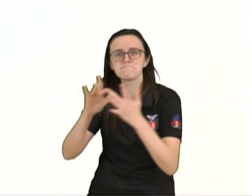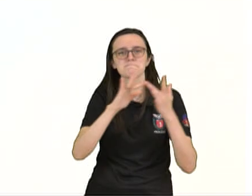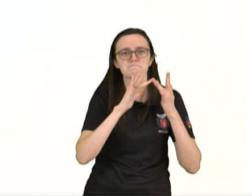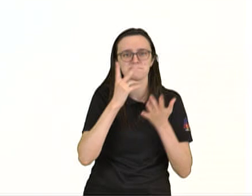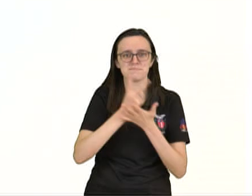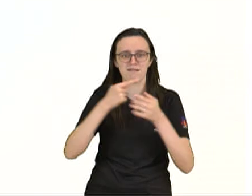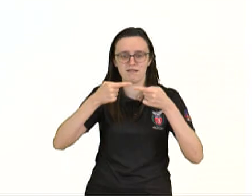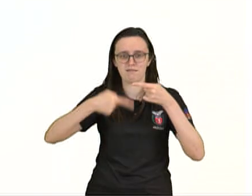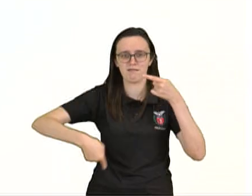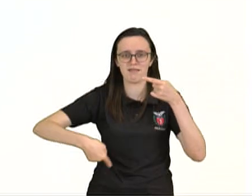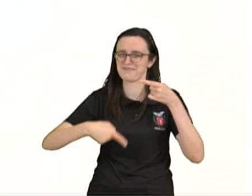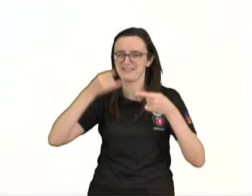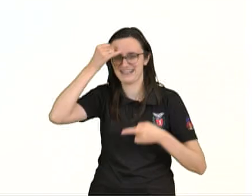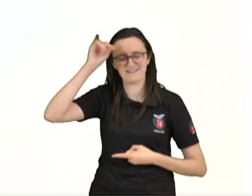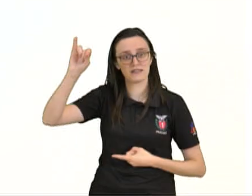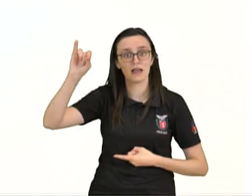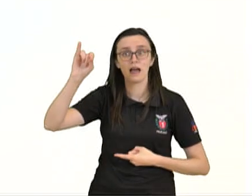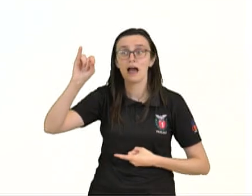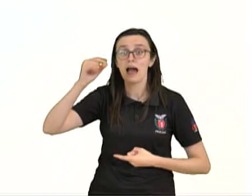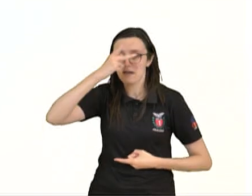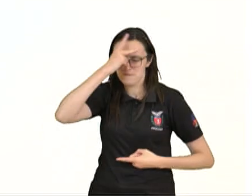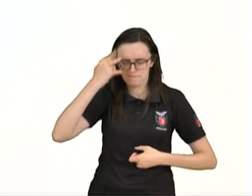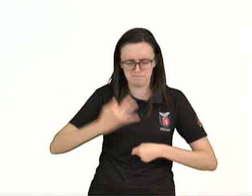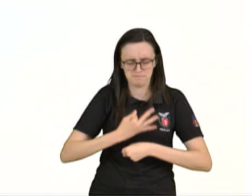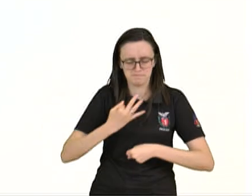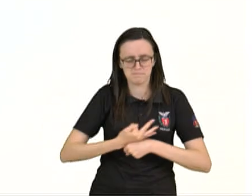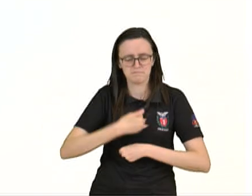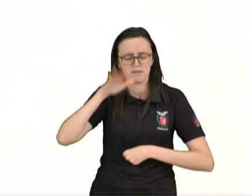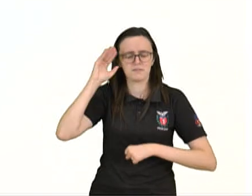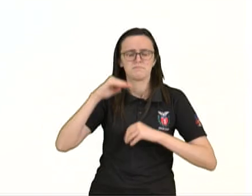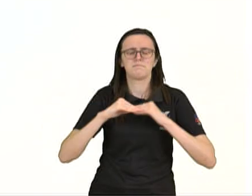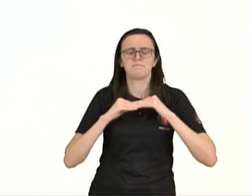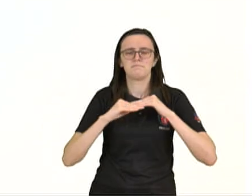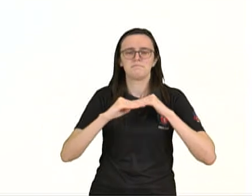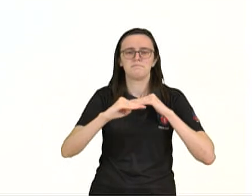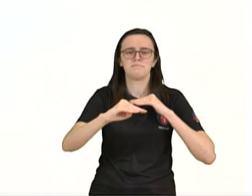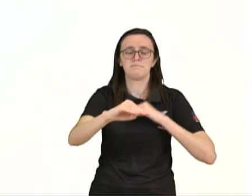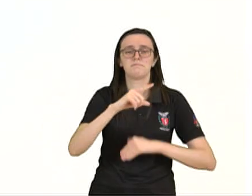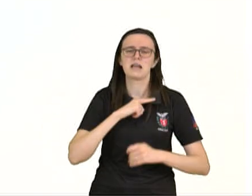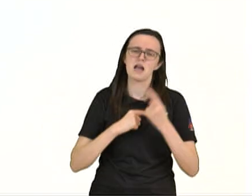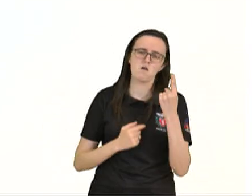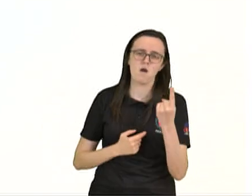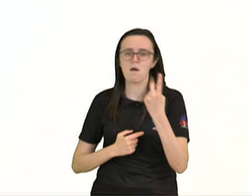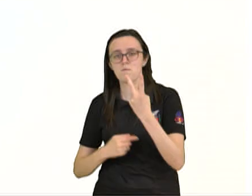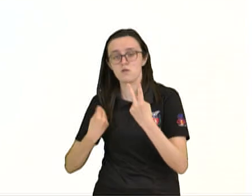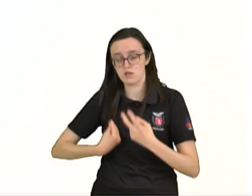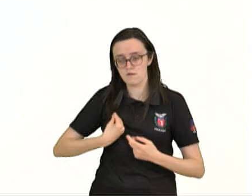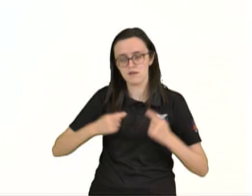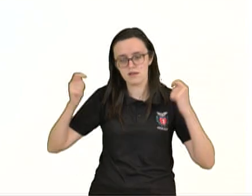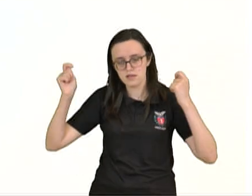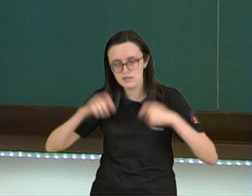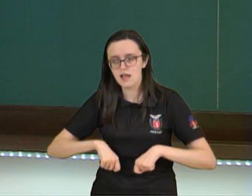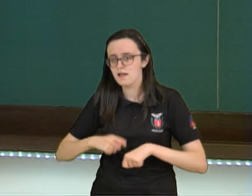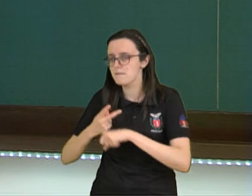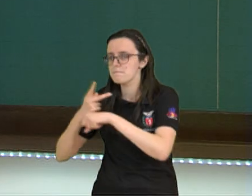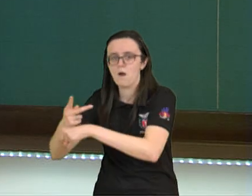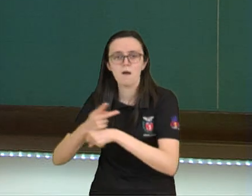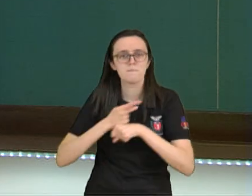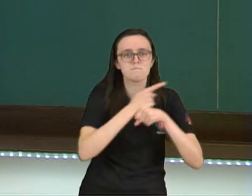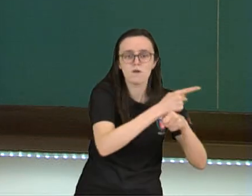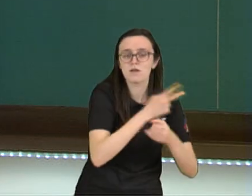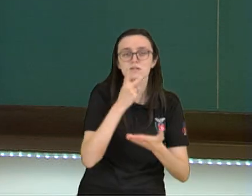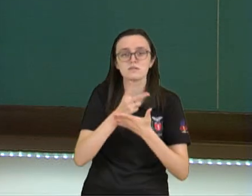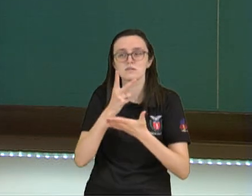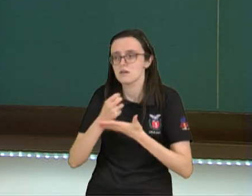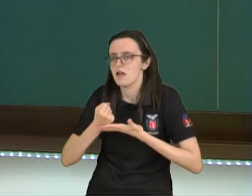conectado, então. As pessoas com maior resiliência têm pelo menos uma ou duas pessoas nas suas vidas que podem recorrer para